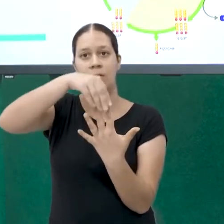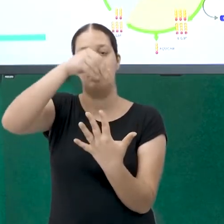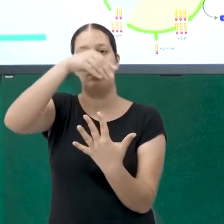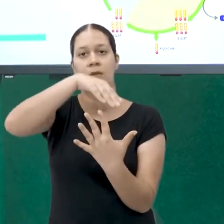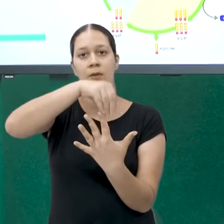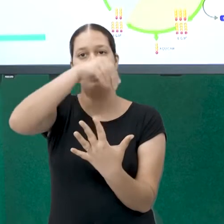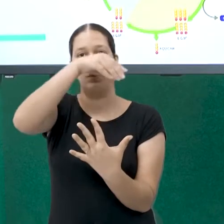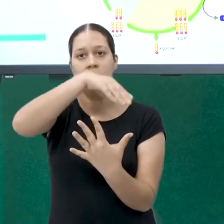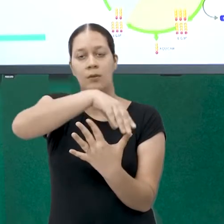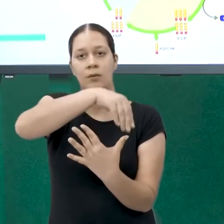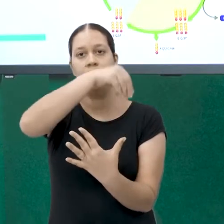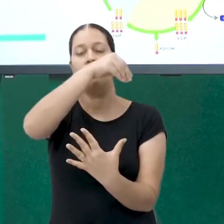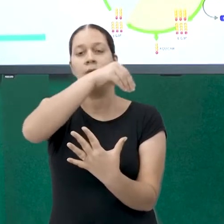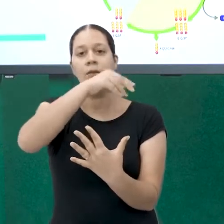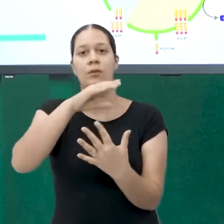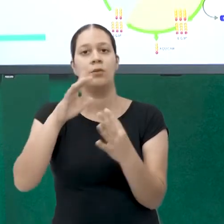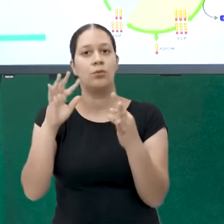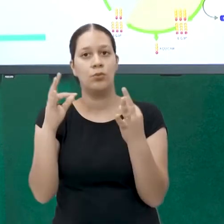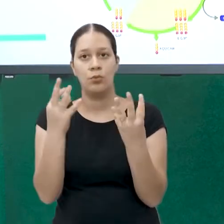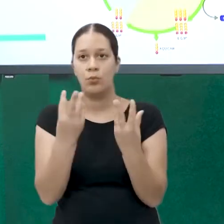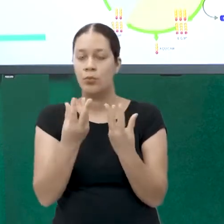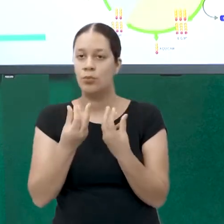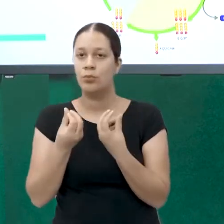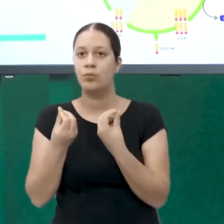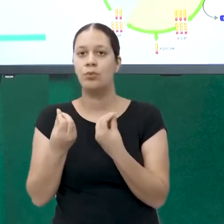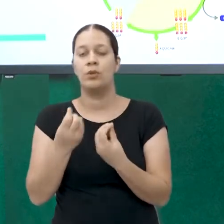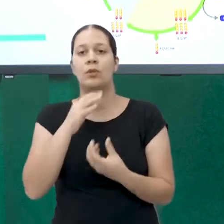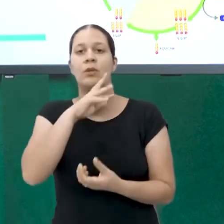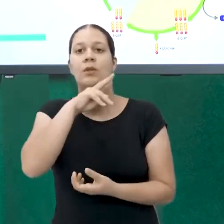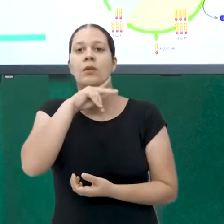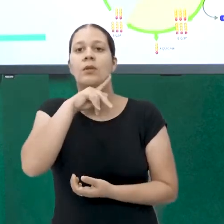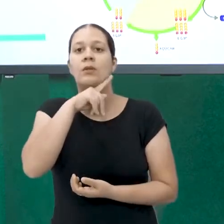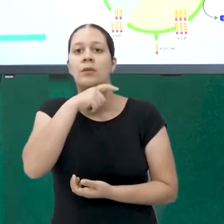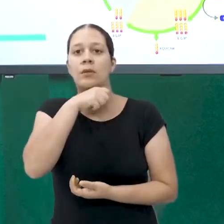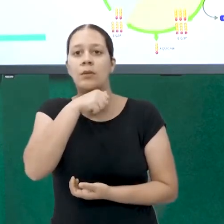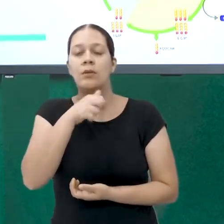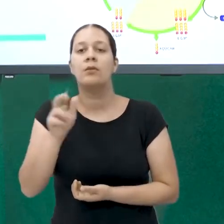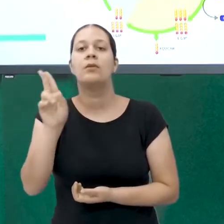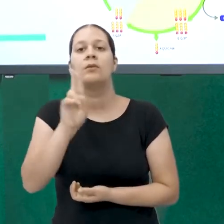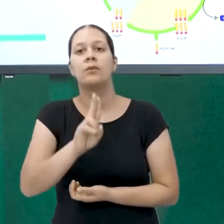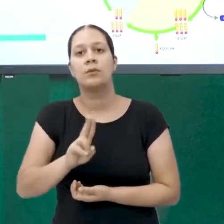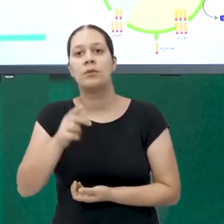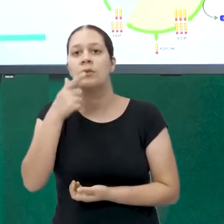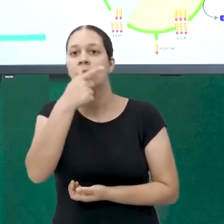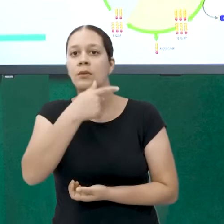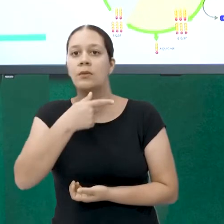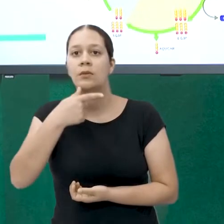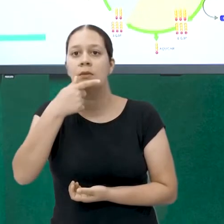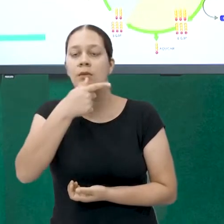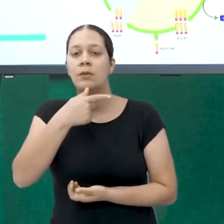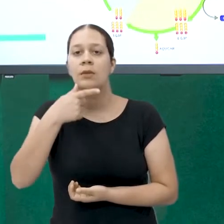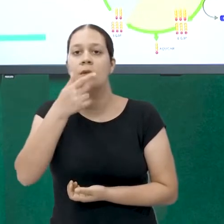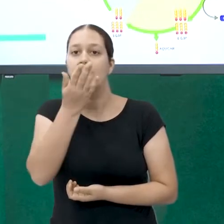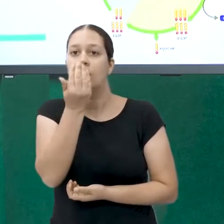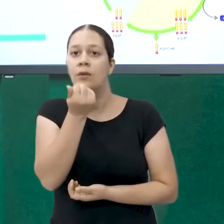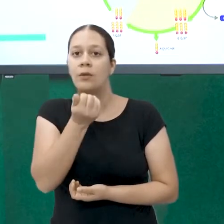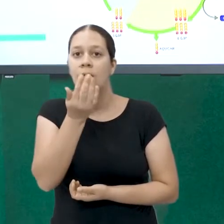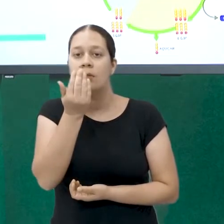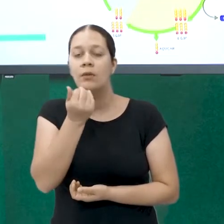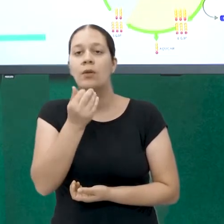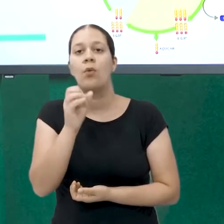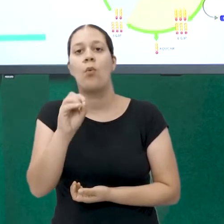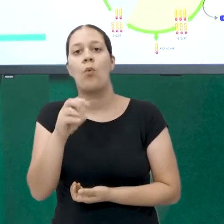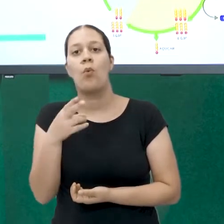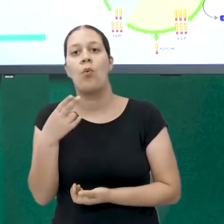são herbívoros ou onívoros, vão utilizar dessa glicose para sua alimentação,